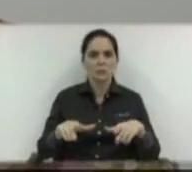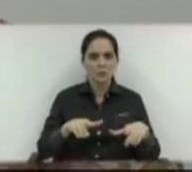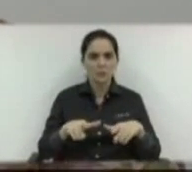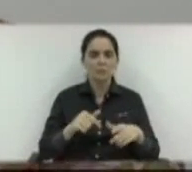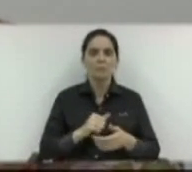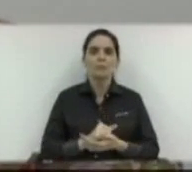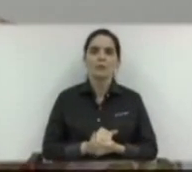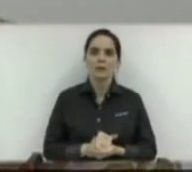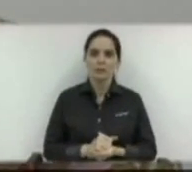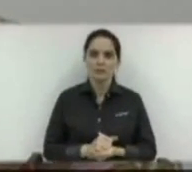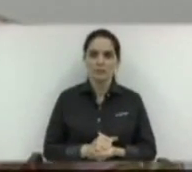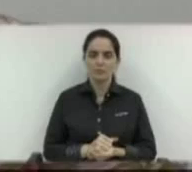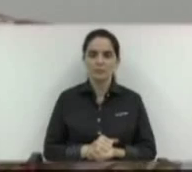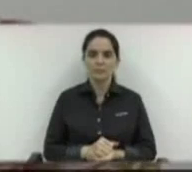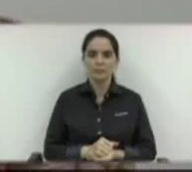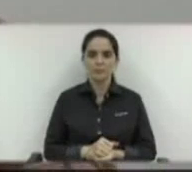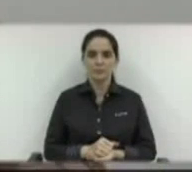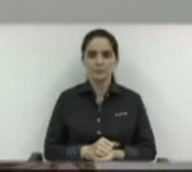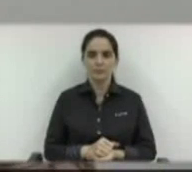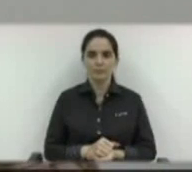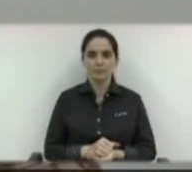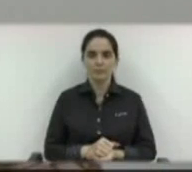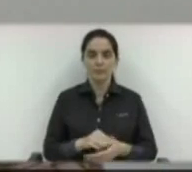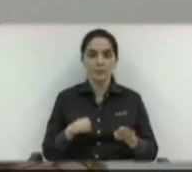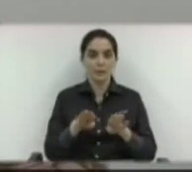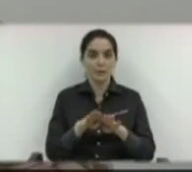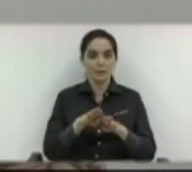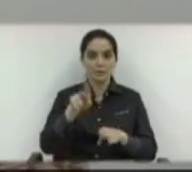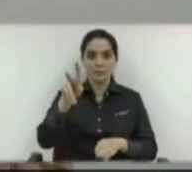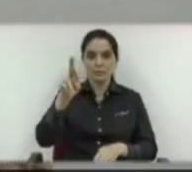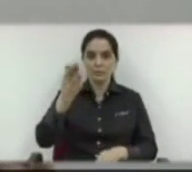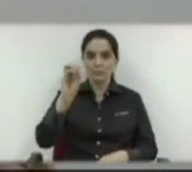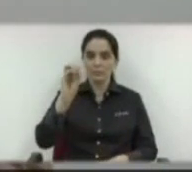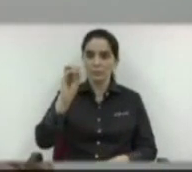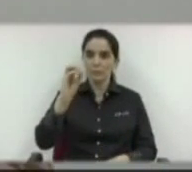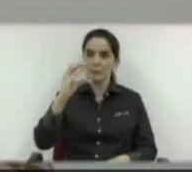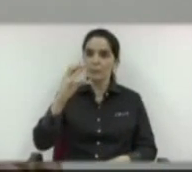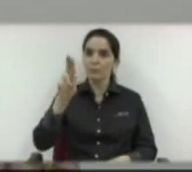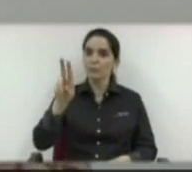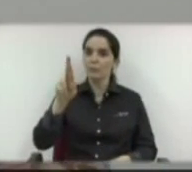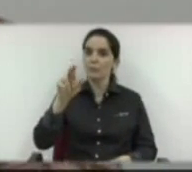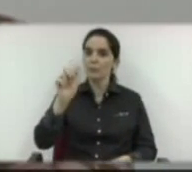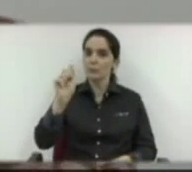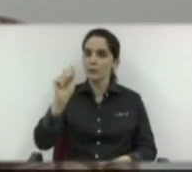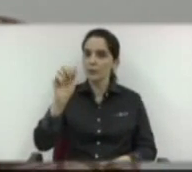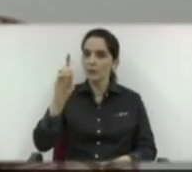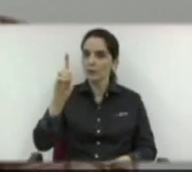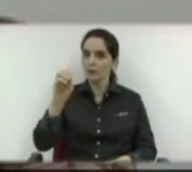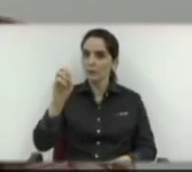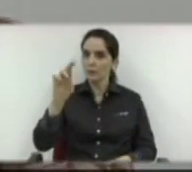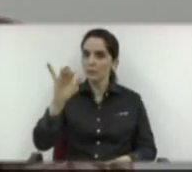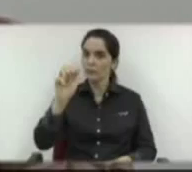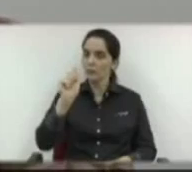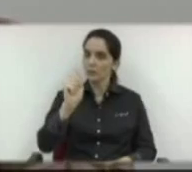logo após foi um dos trabalhos que a Procuradoria Especial da Mulher desenvolveu logo no início, que